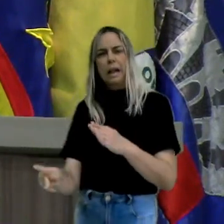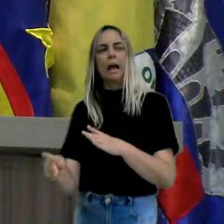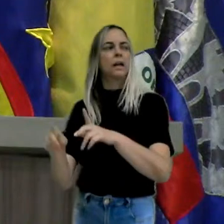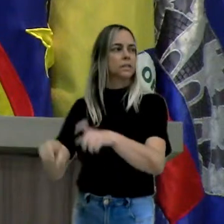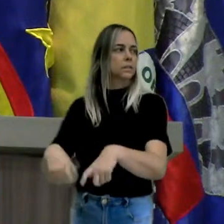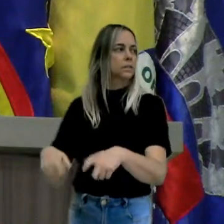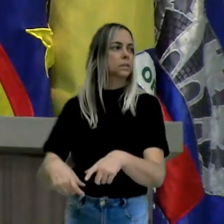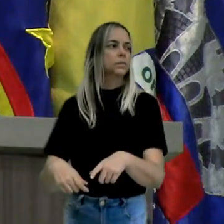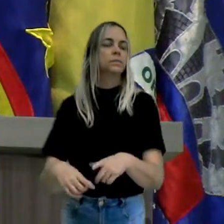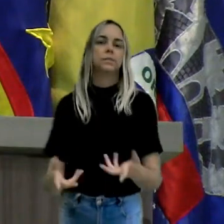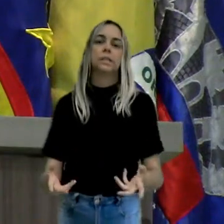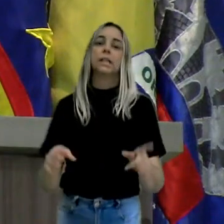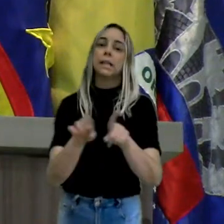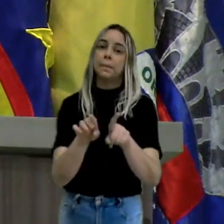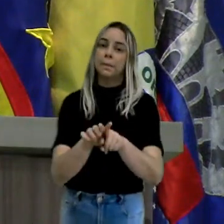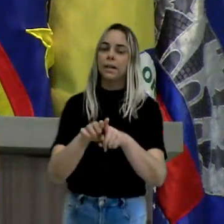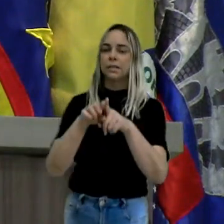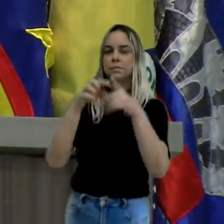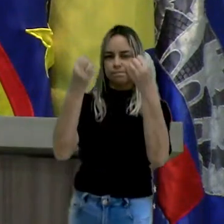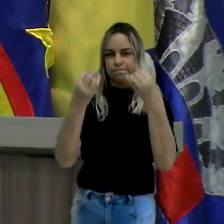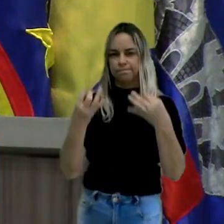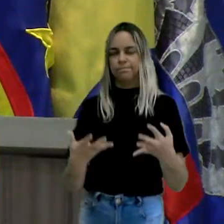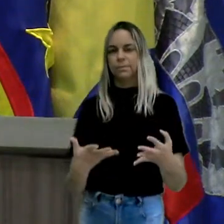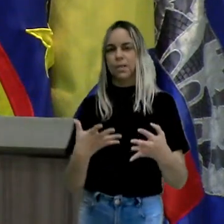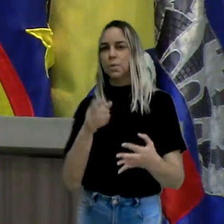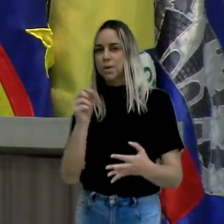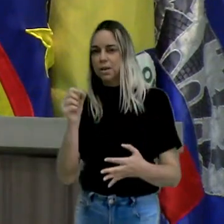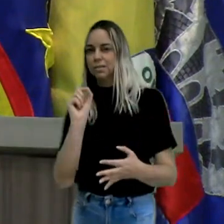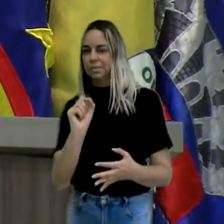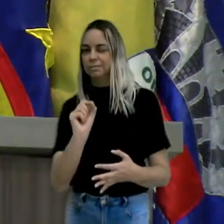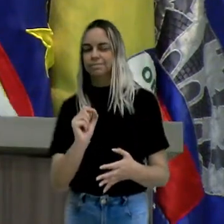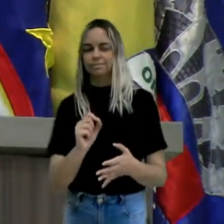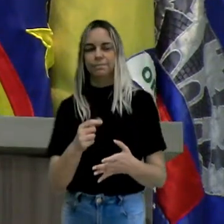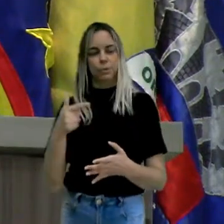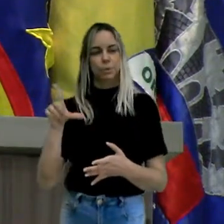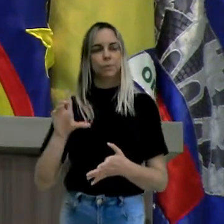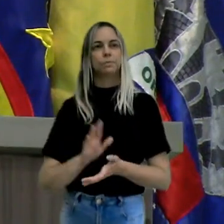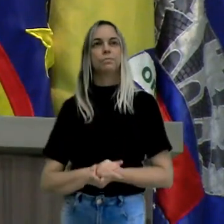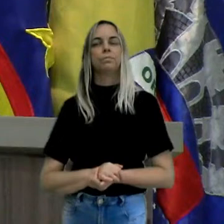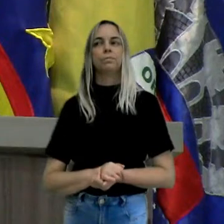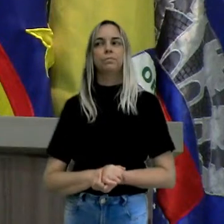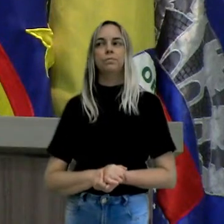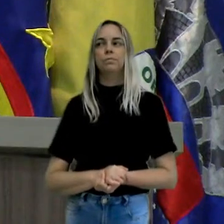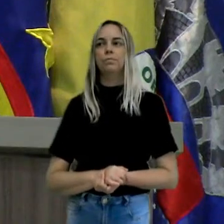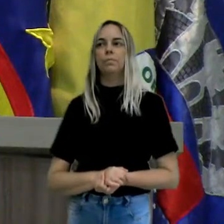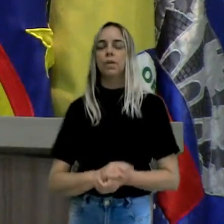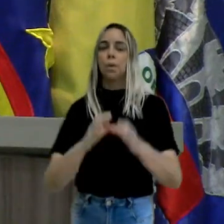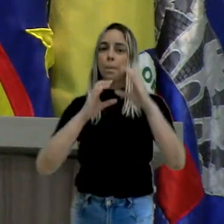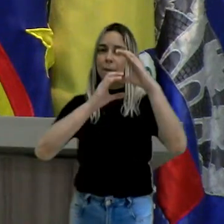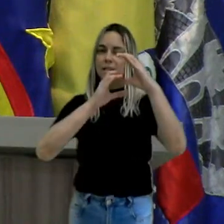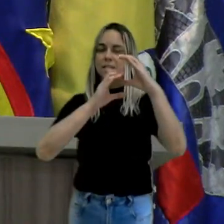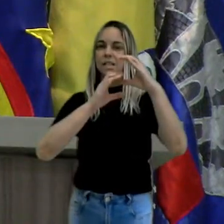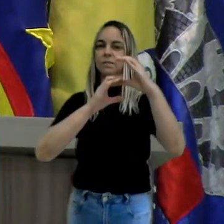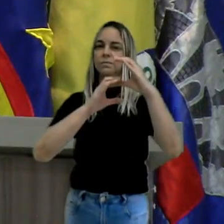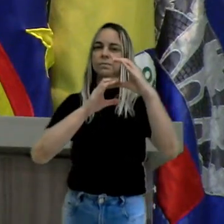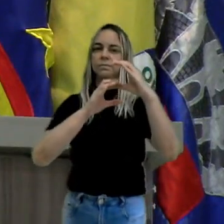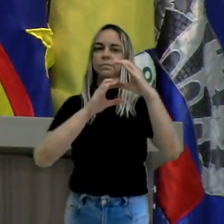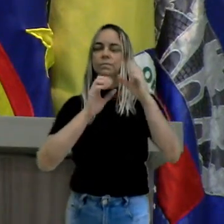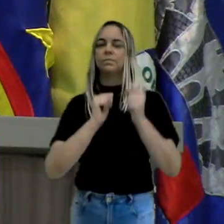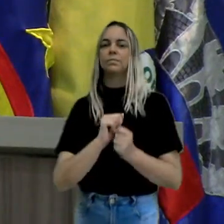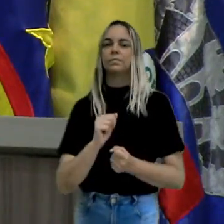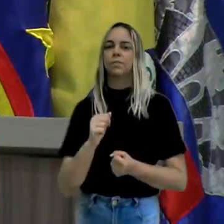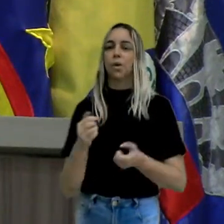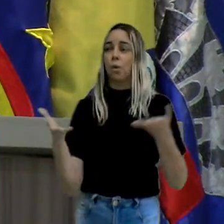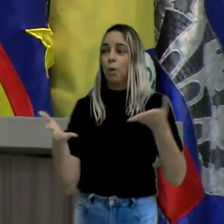falar da Compesa. Ao ouvir os meus colegas aqui, vereadores, vereadora, a gente sabe que o